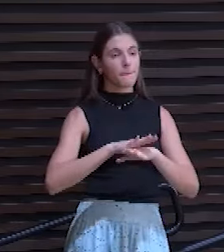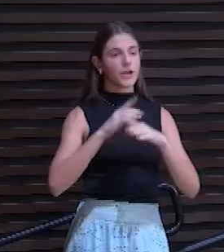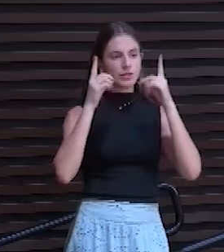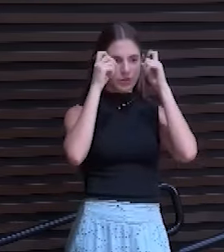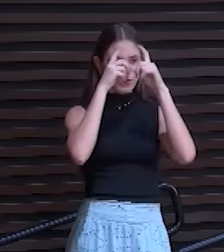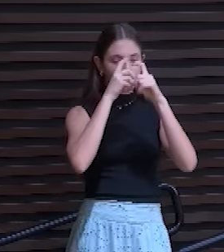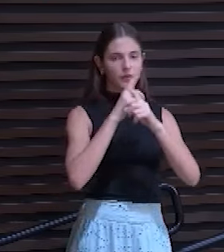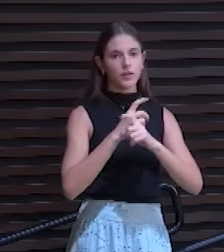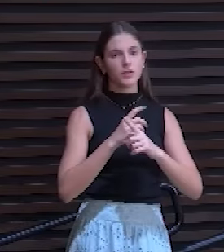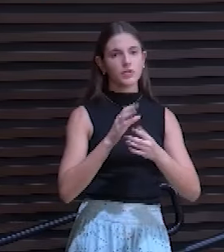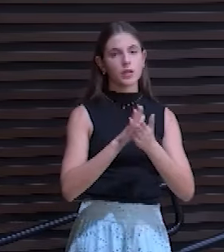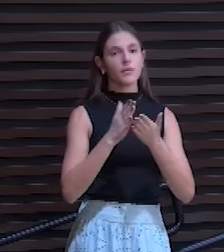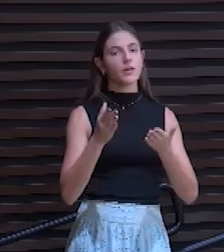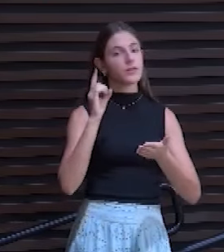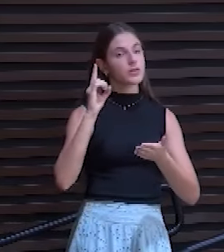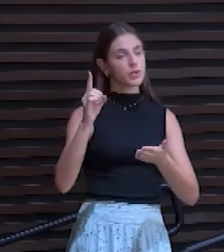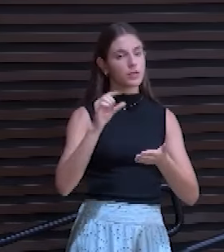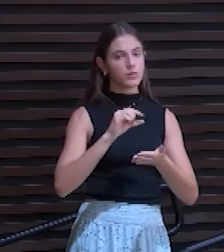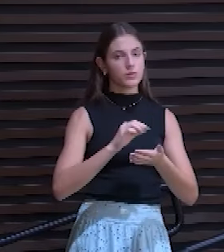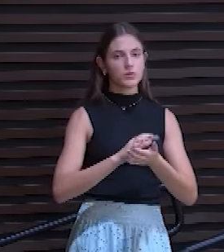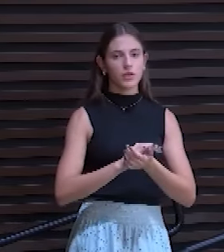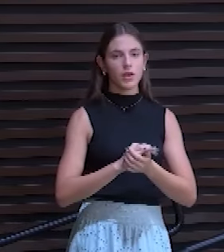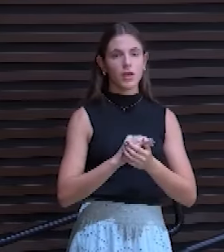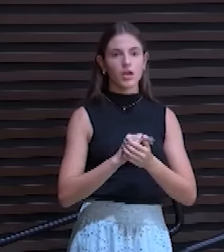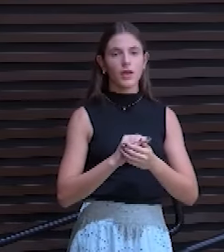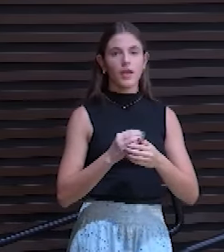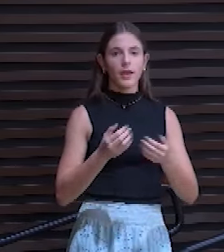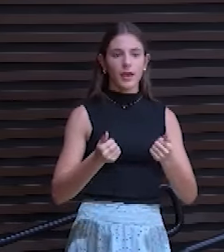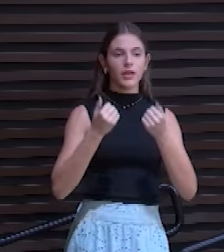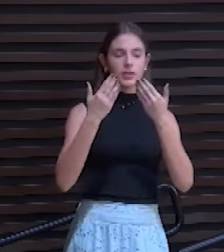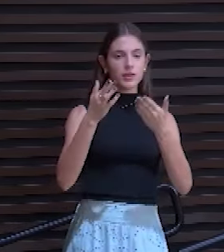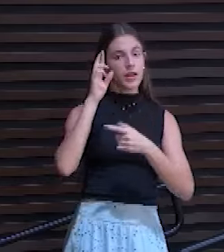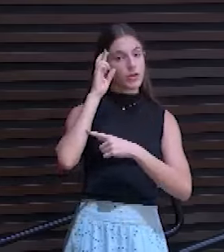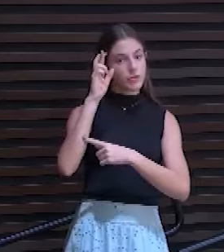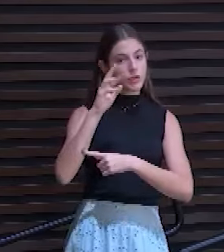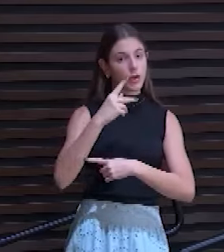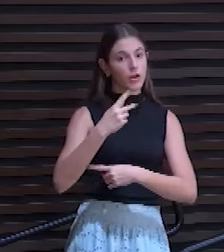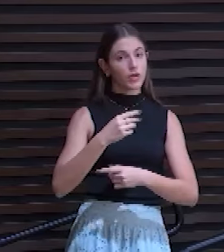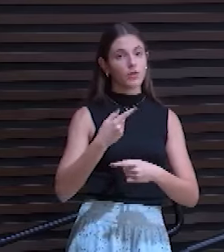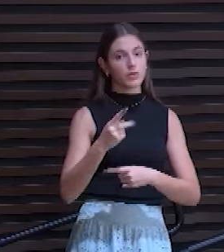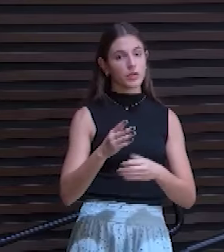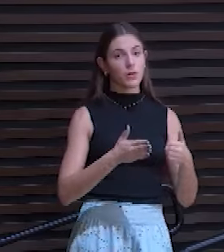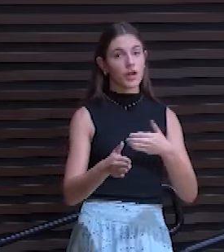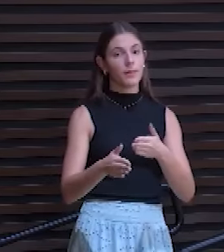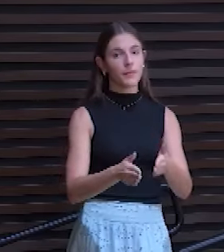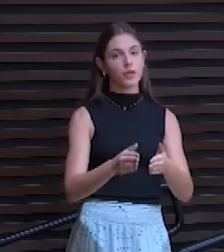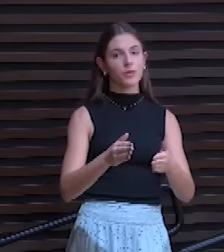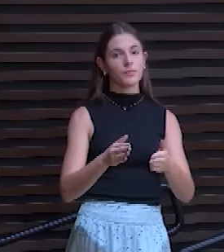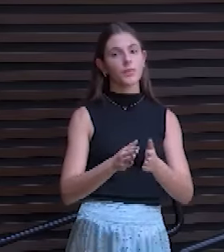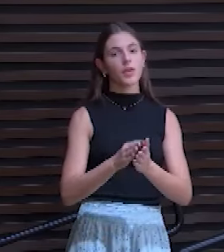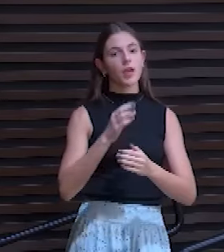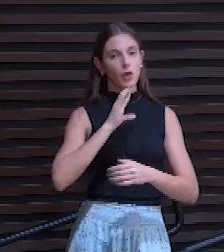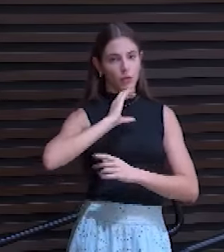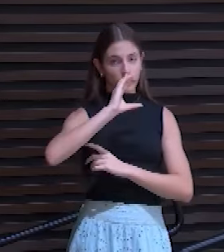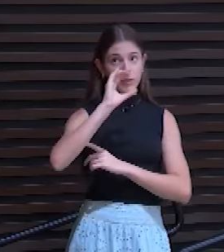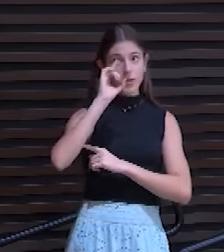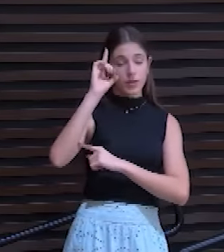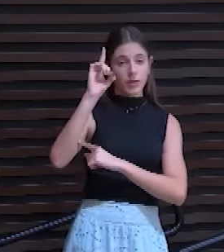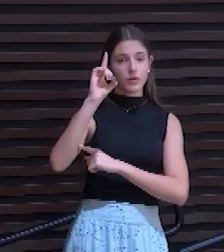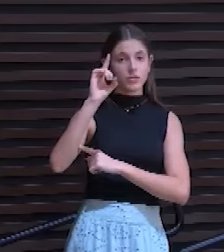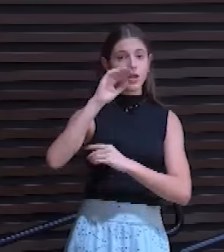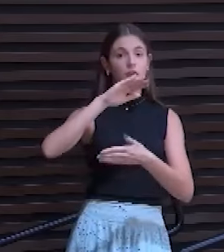Senhor, confia nele, o mais não, e tudo ele fará. O grande problema nosso é